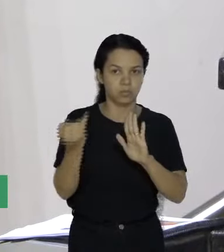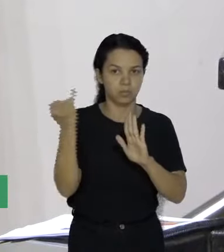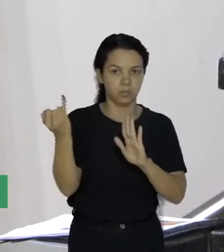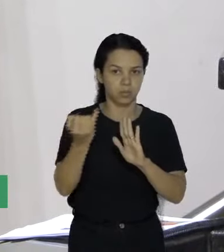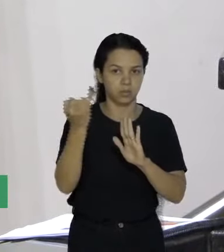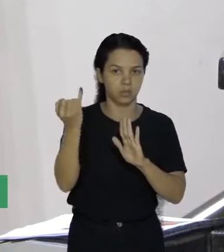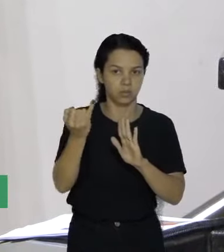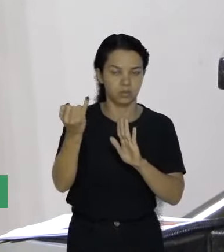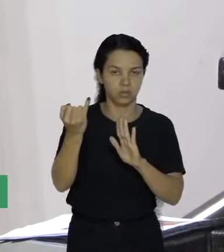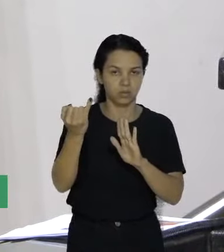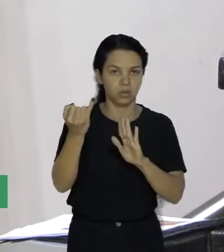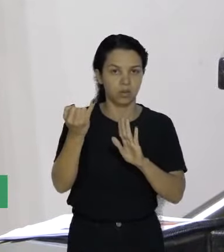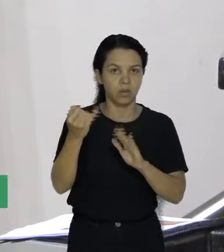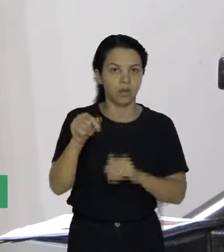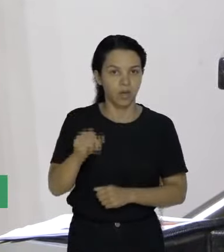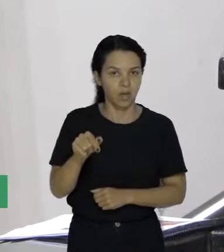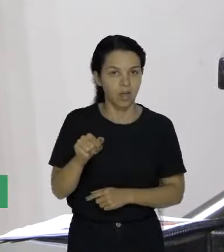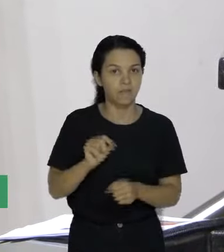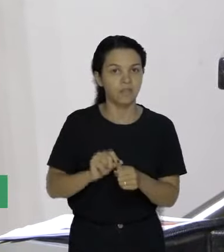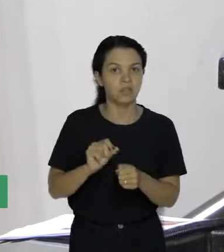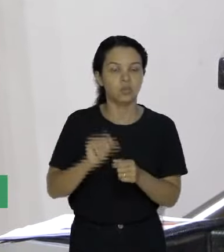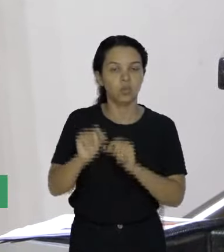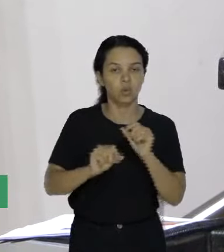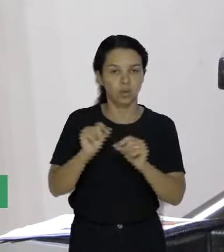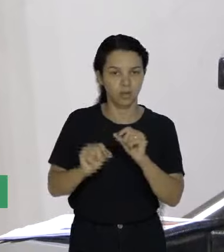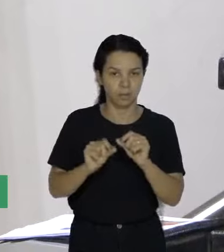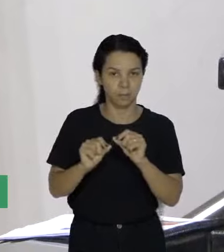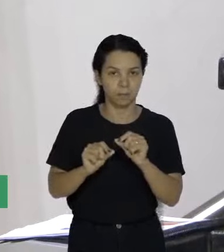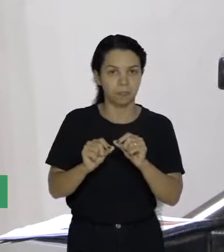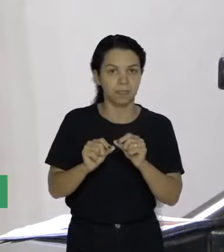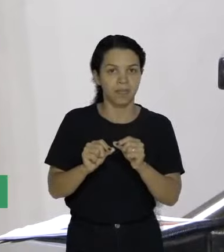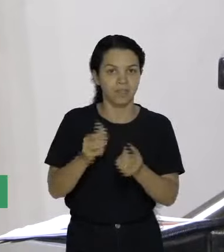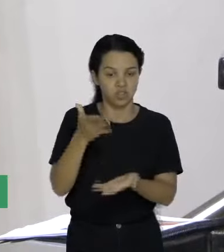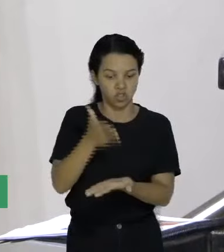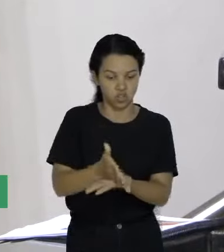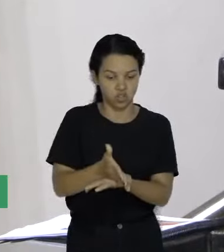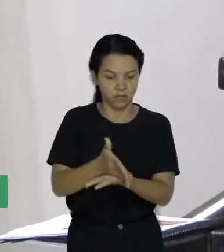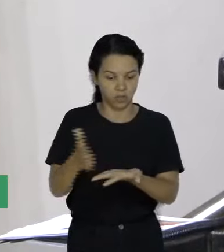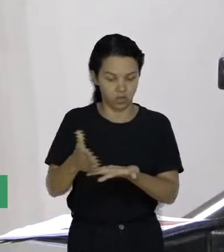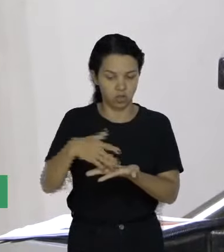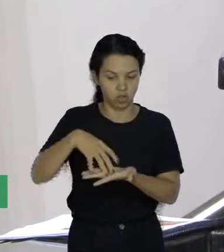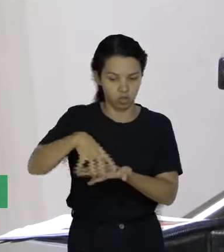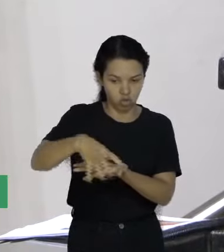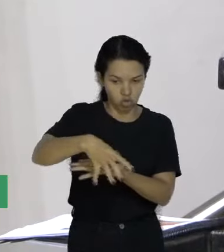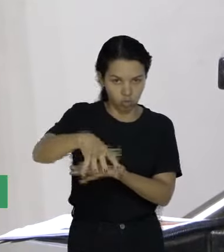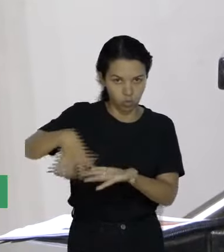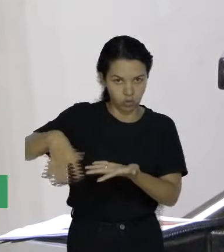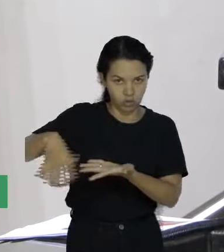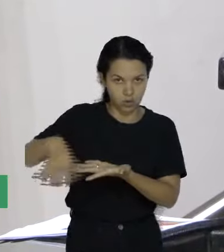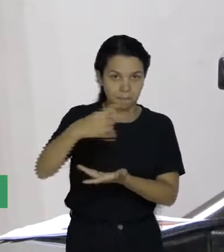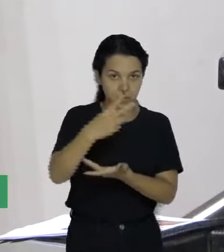nada mais vai fazer do que dividir Fazer a distribuição de 25% do ICMS devido